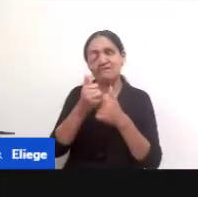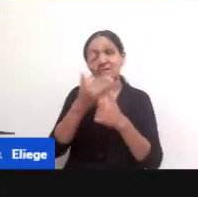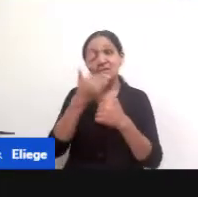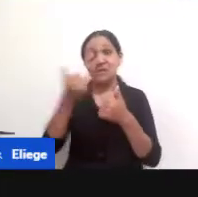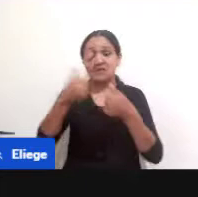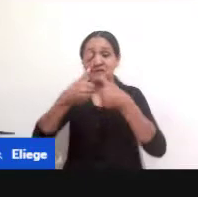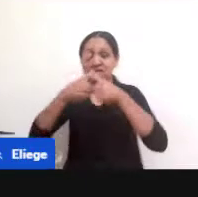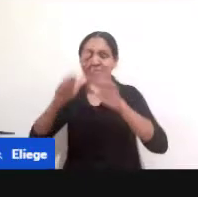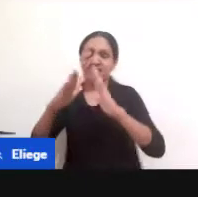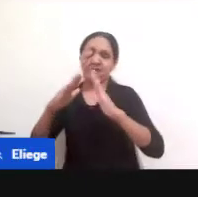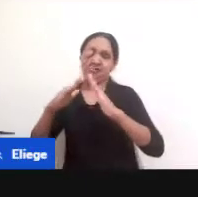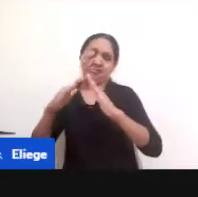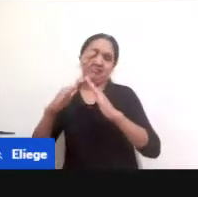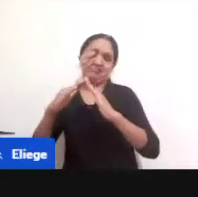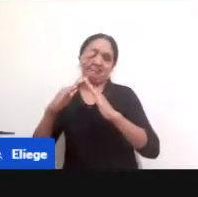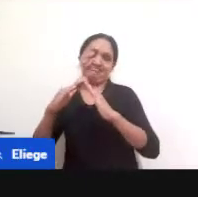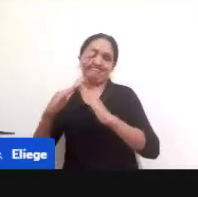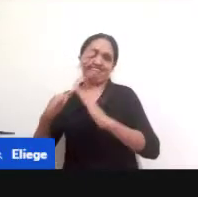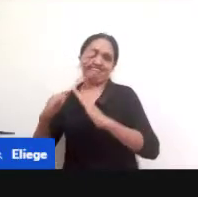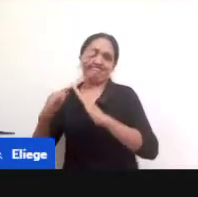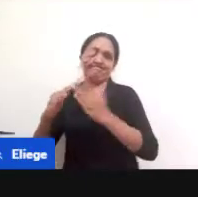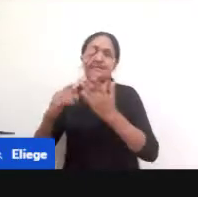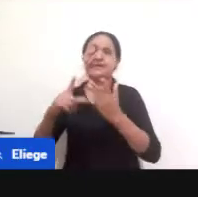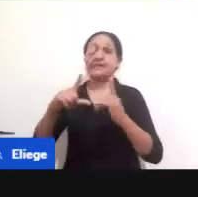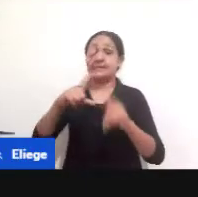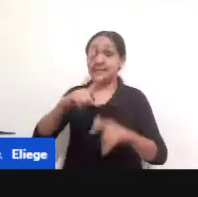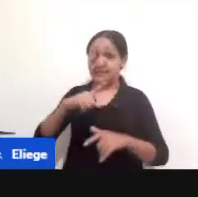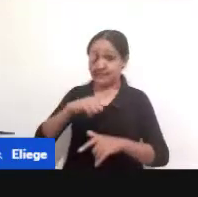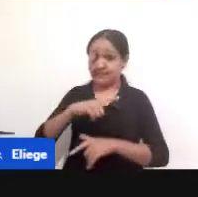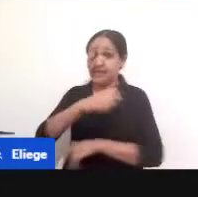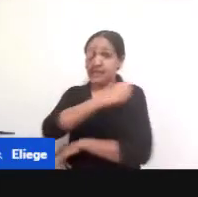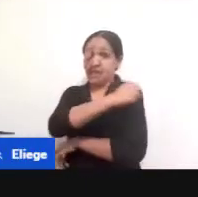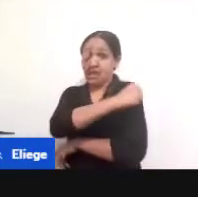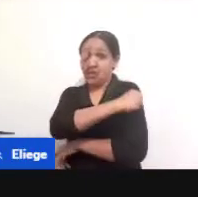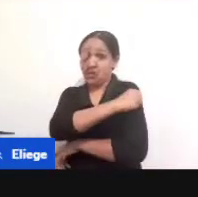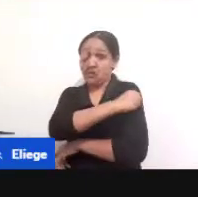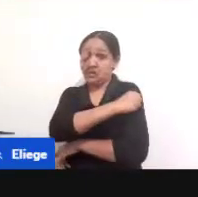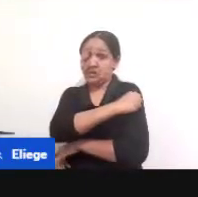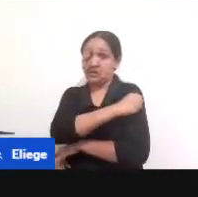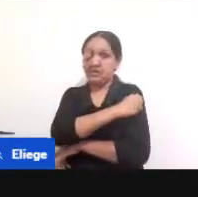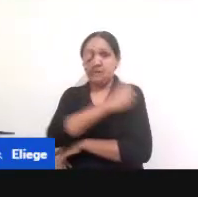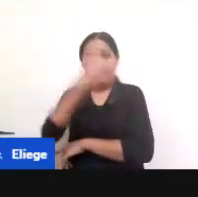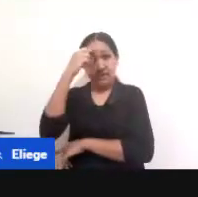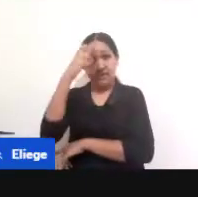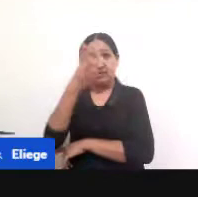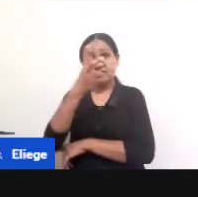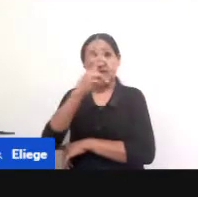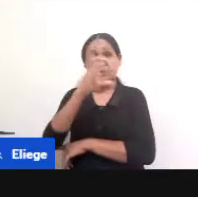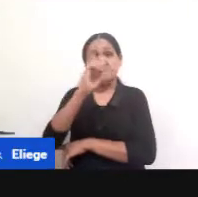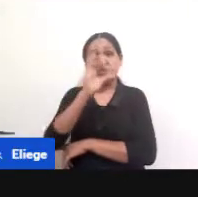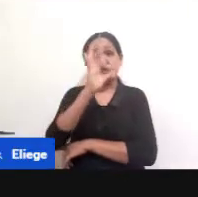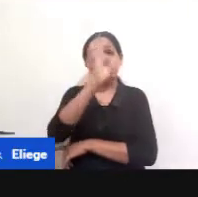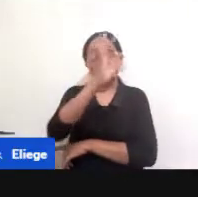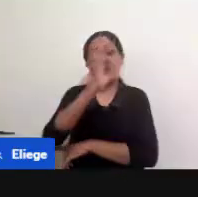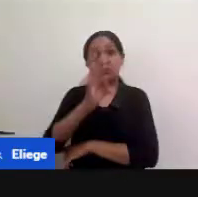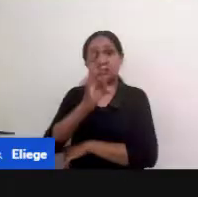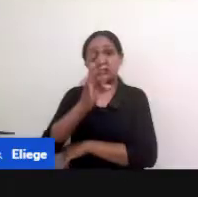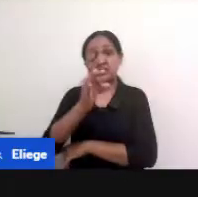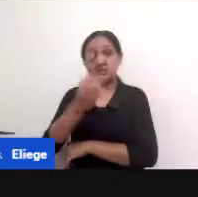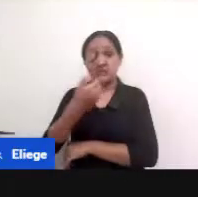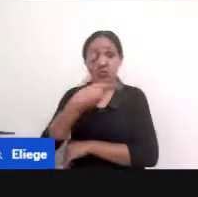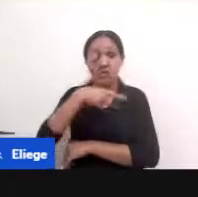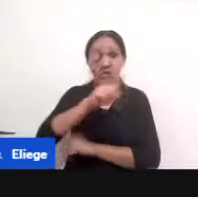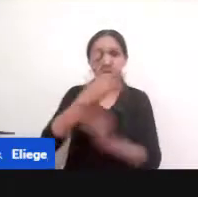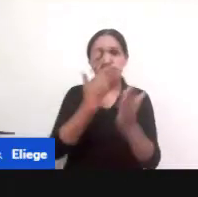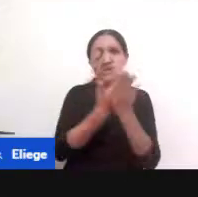parte dos nossos alunos que eles optaram em 50% ir para a escola, 50% fica em